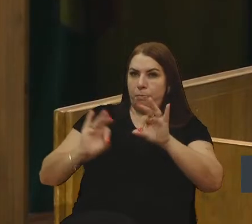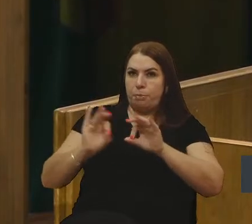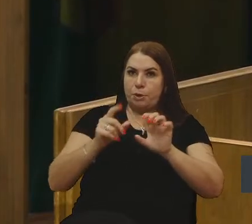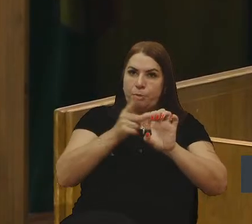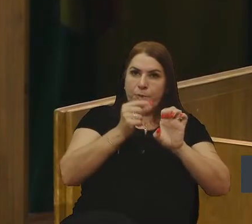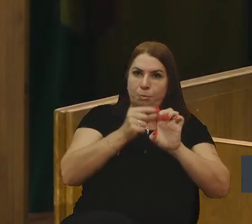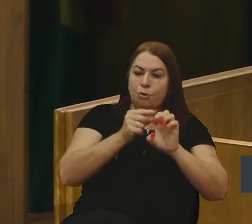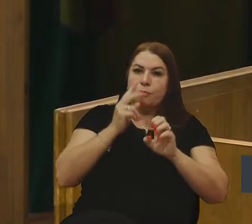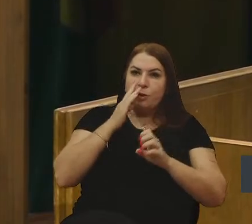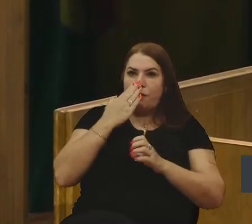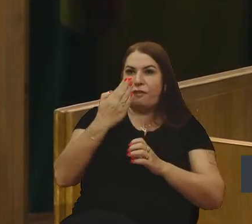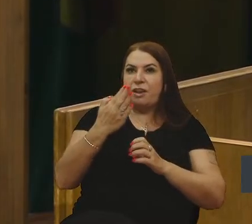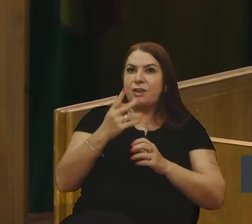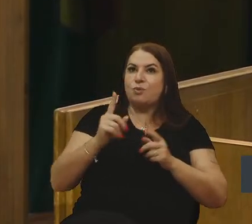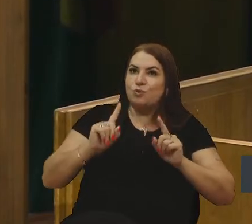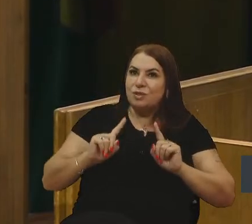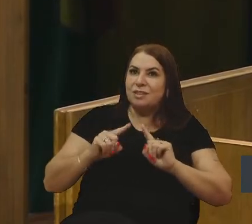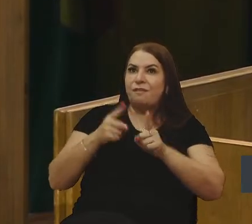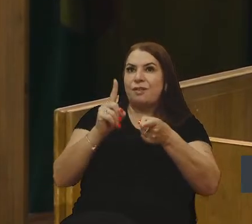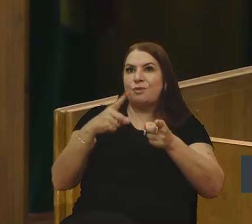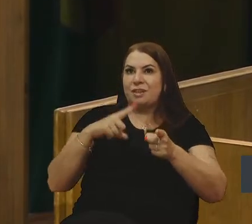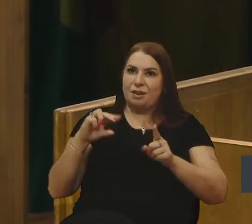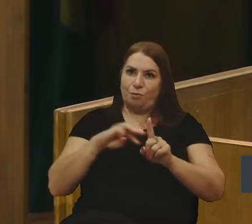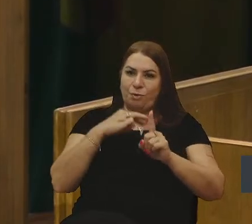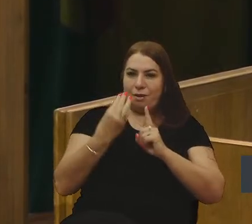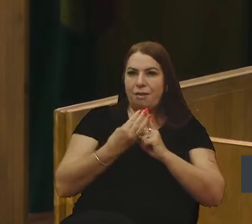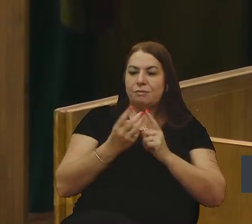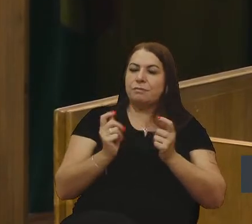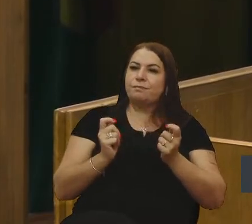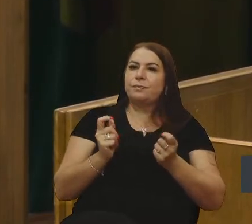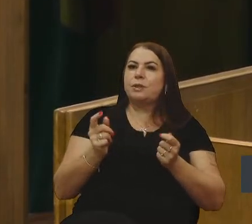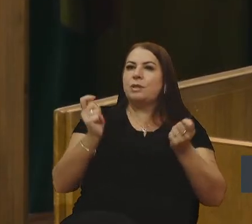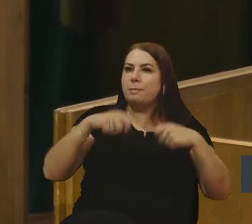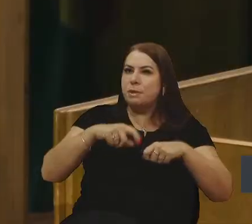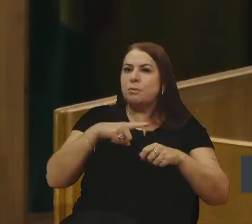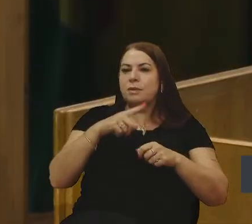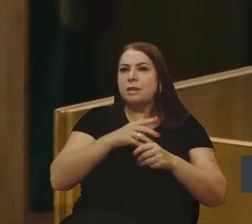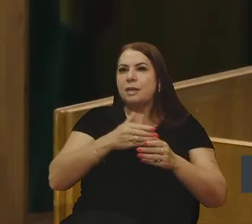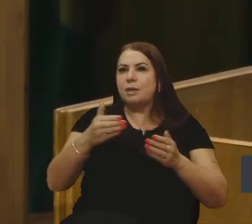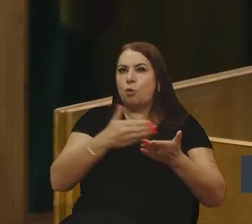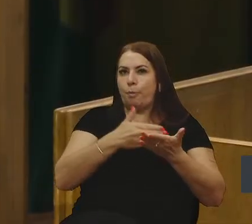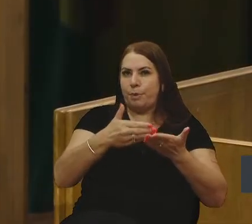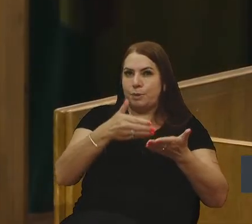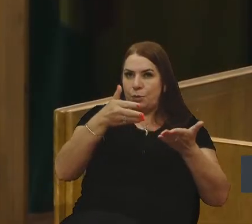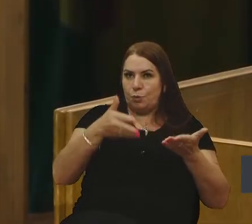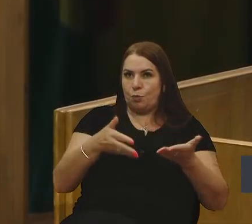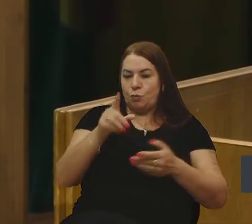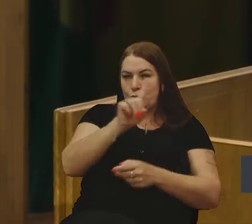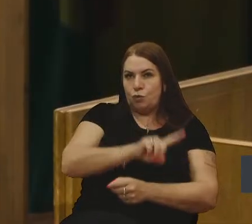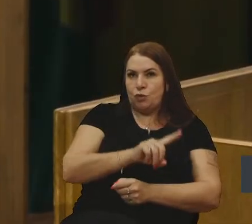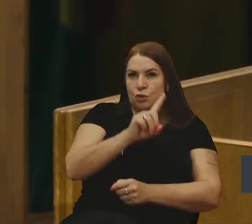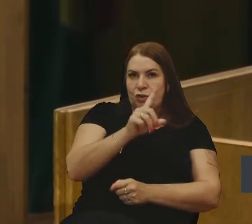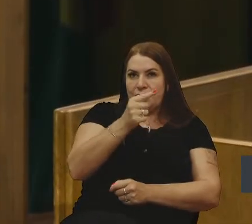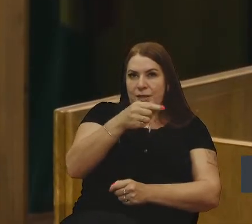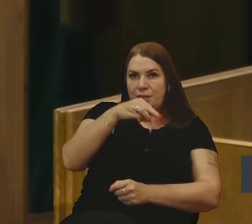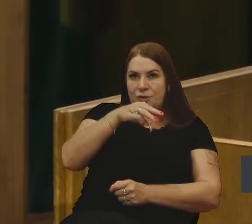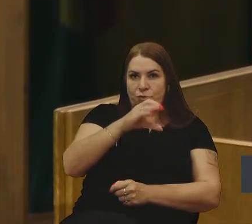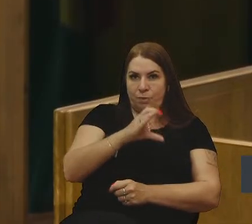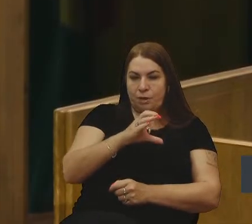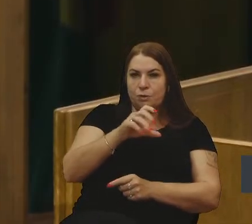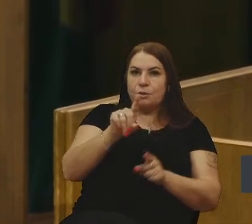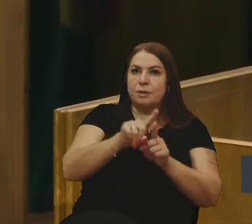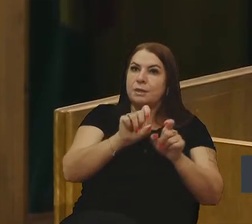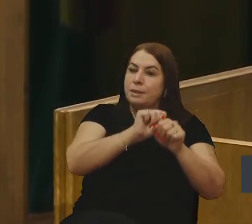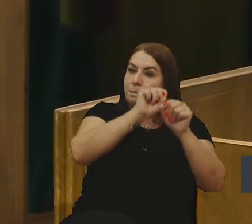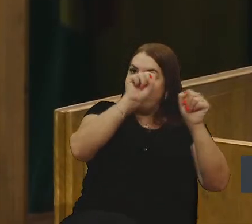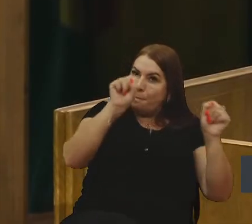empreendedor para enfrentar os desafios do mercado. As capacitações têm previsão de início a partir do dia 17 de março, na parte da